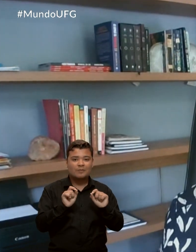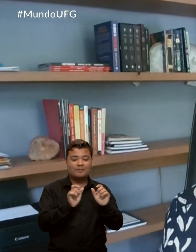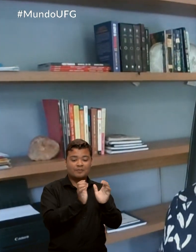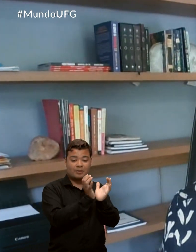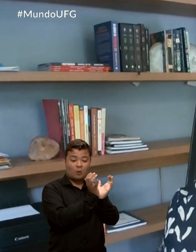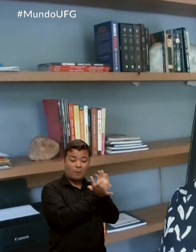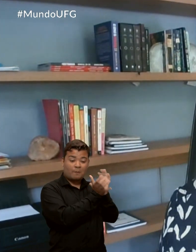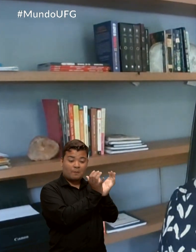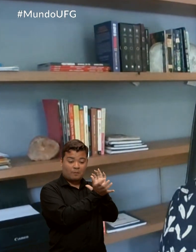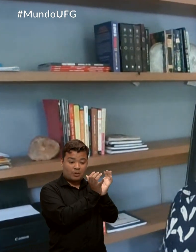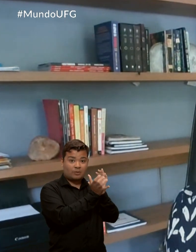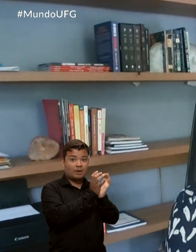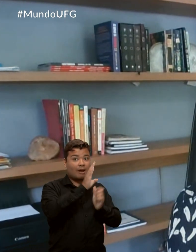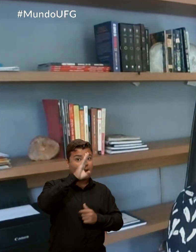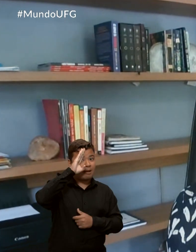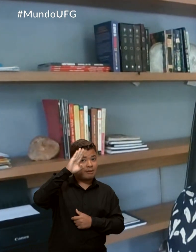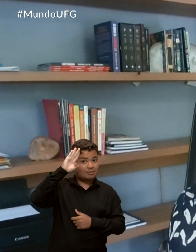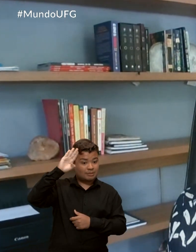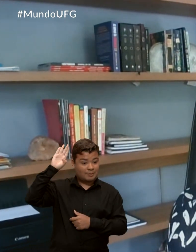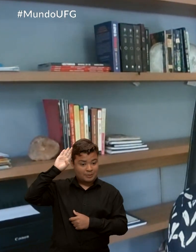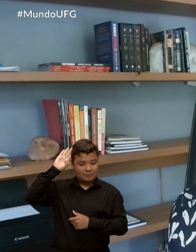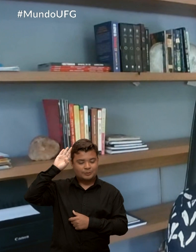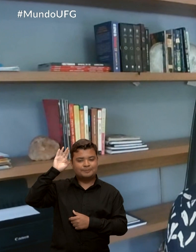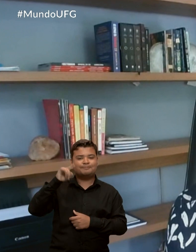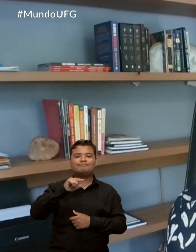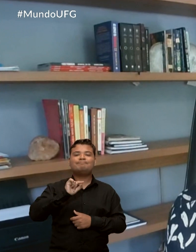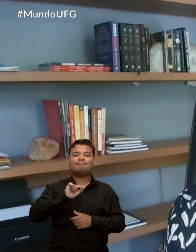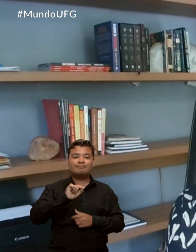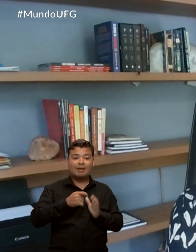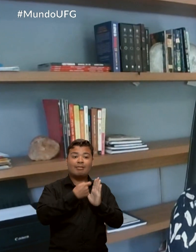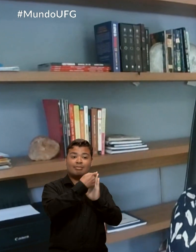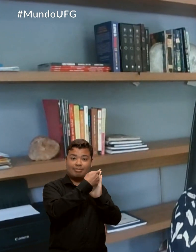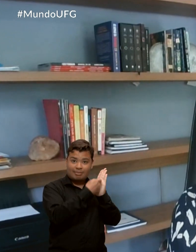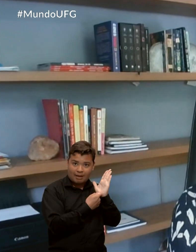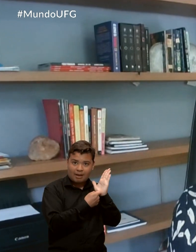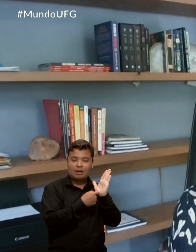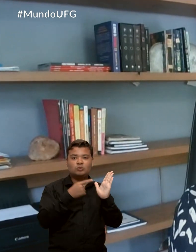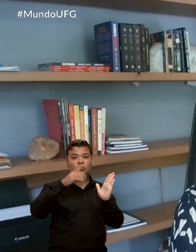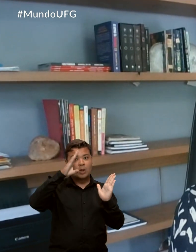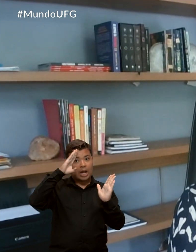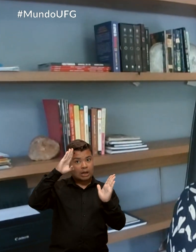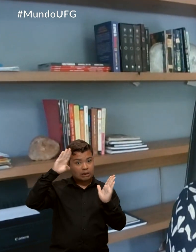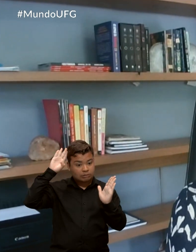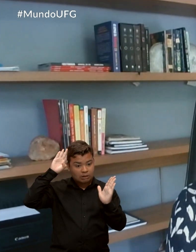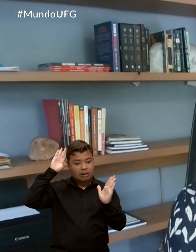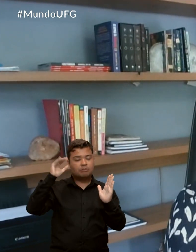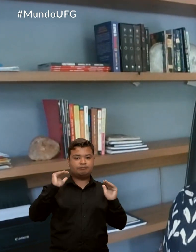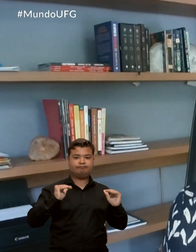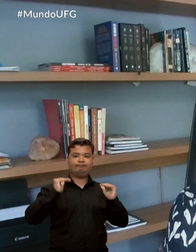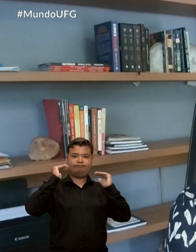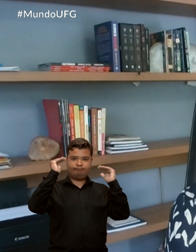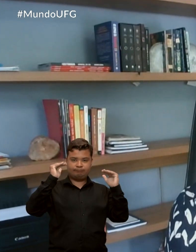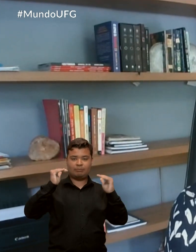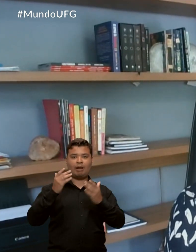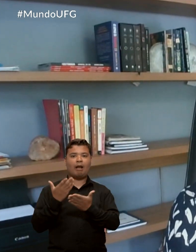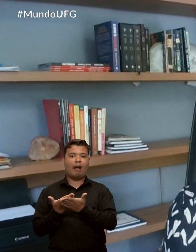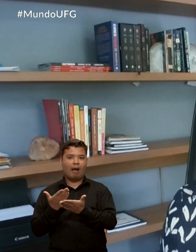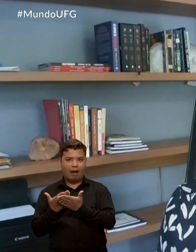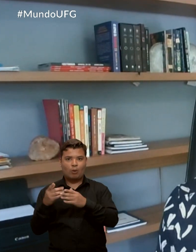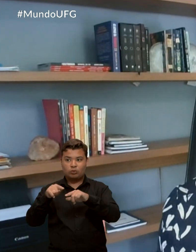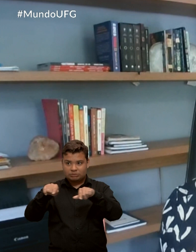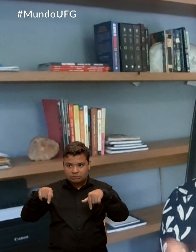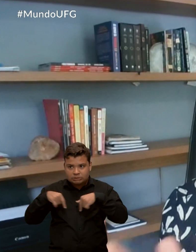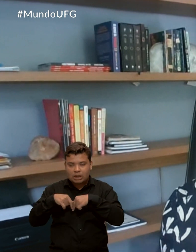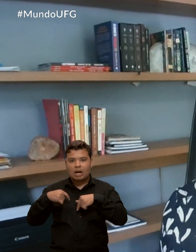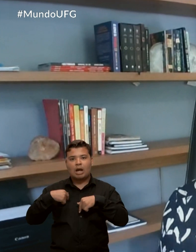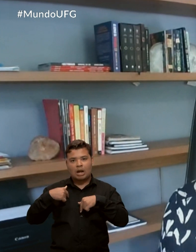Bibliolibras acadêmico. Então, ali, textos acadêmicos, textos utilizados em sala de aula por mim,